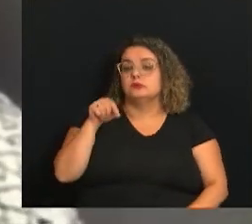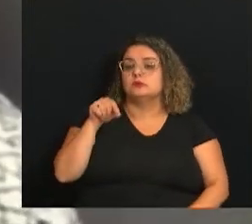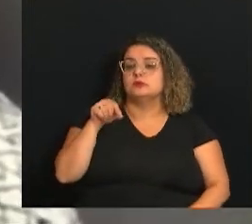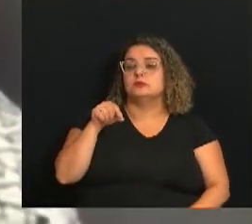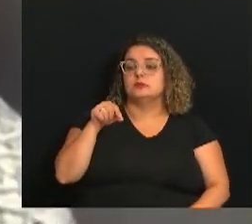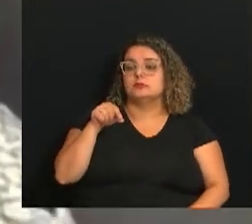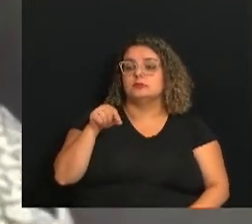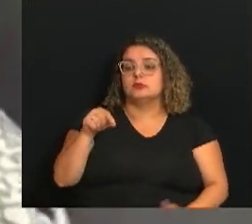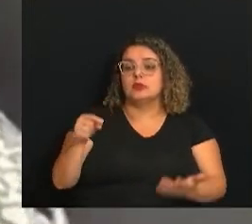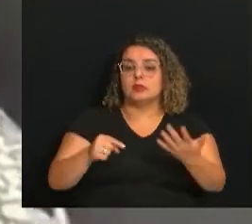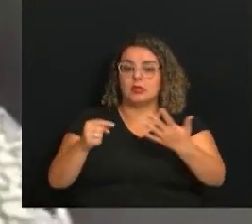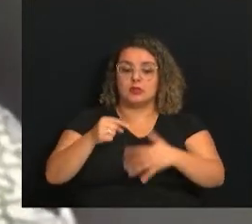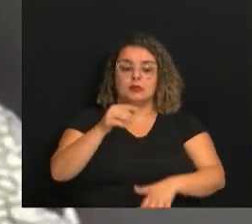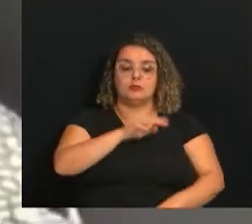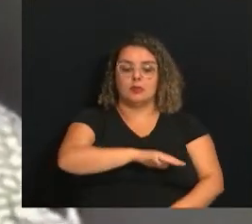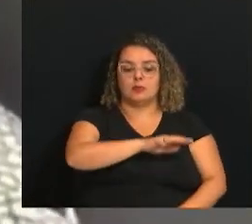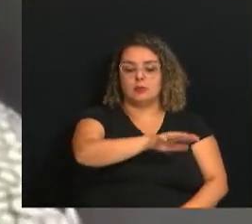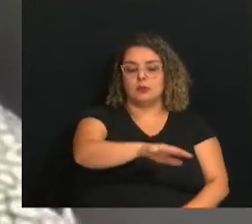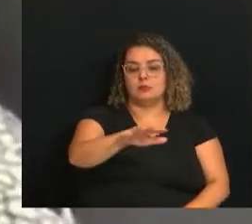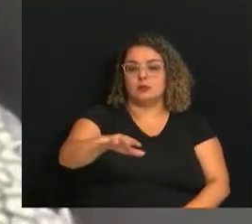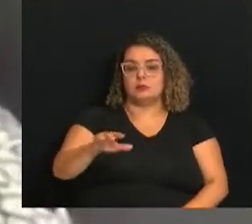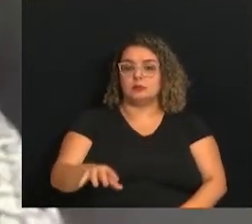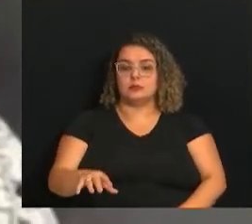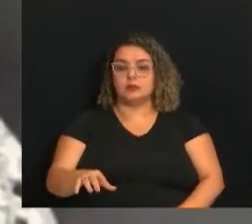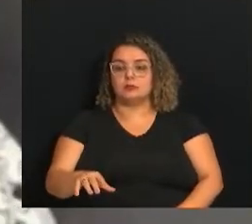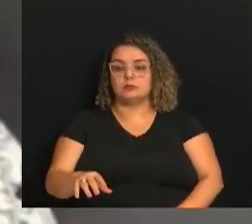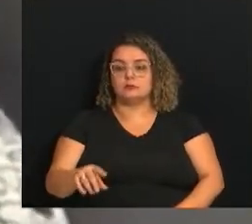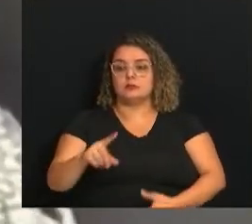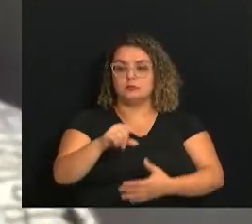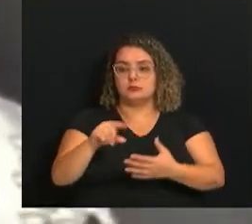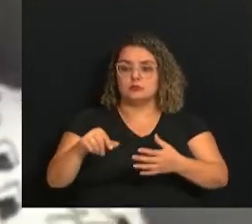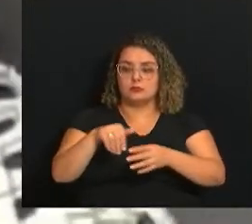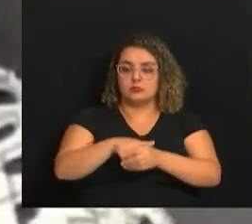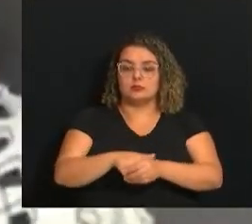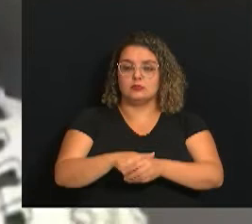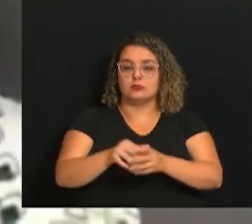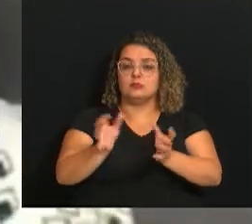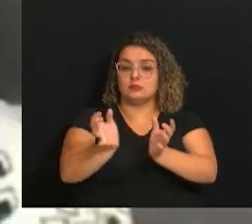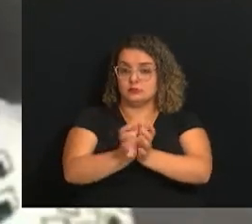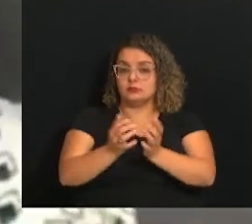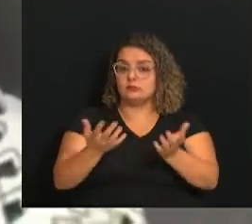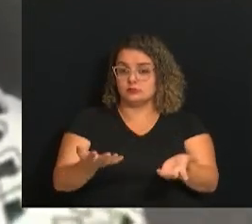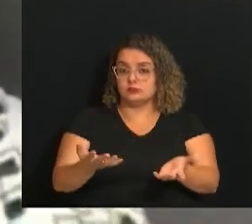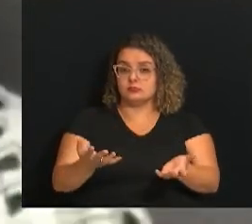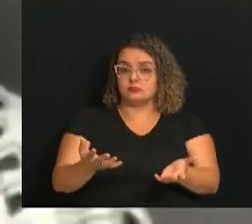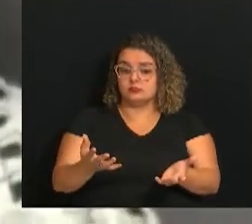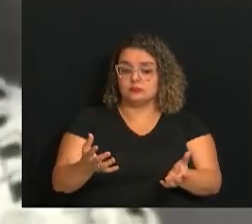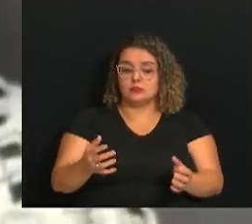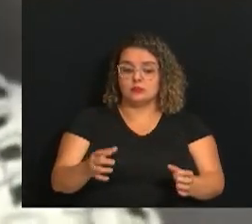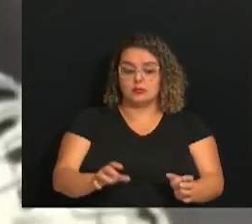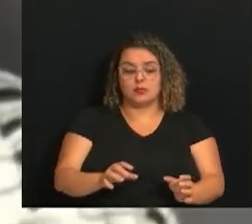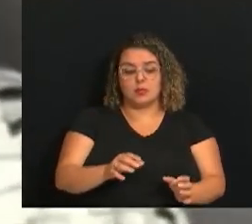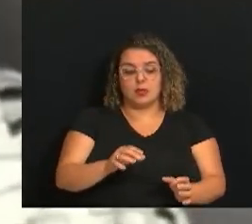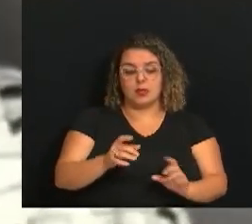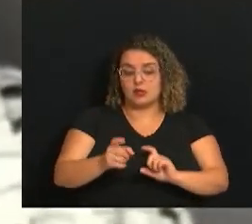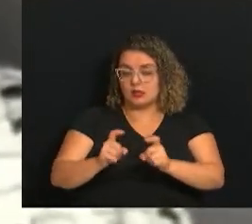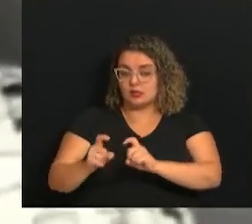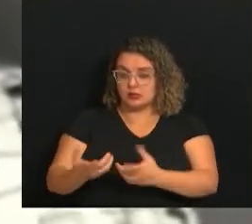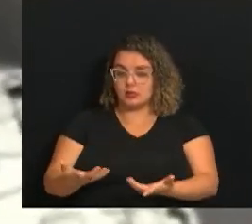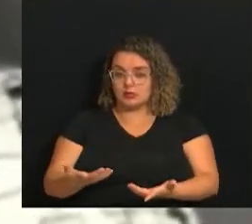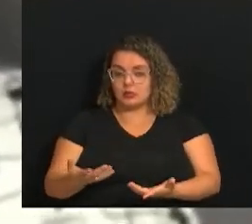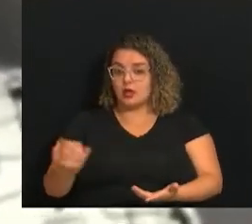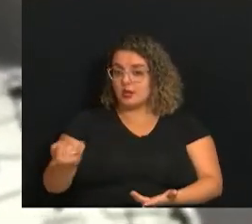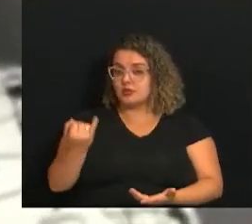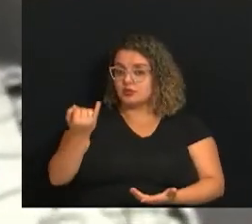cada região conforme a votação das equipes que comporão essas reuniões. É de extrema